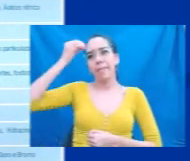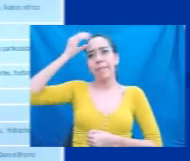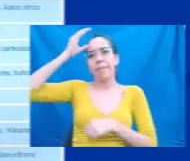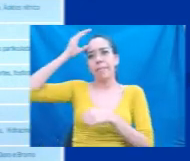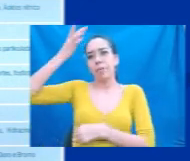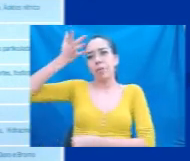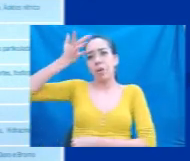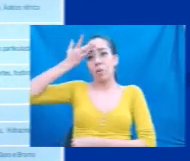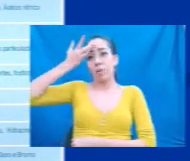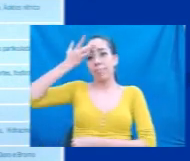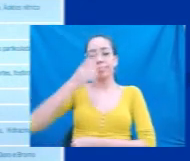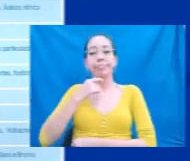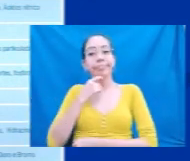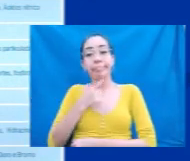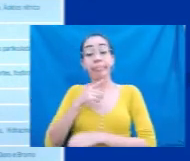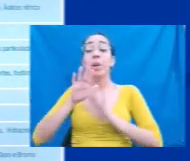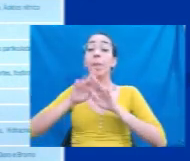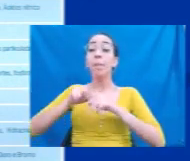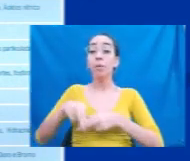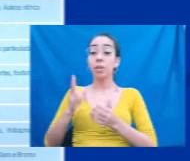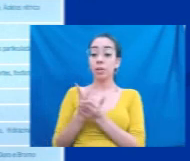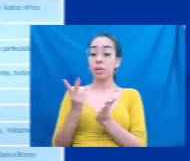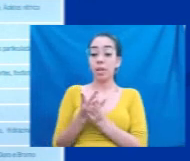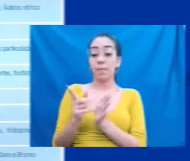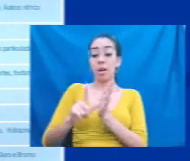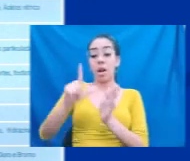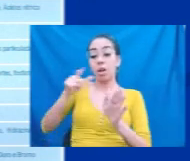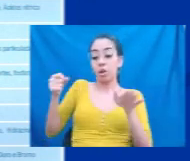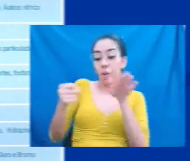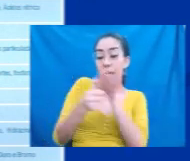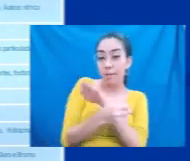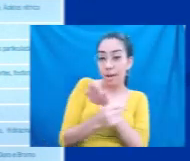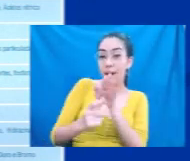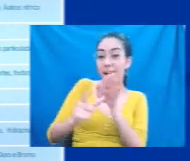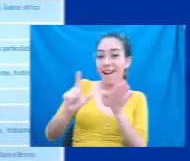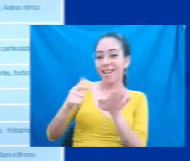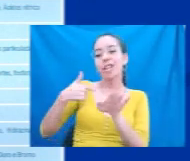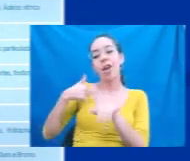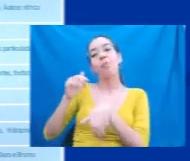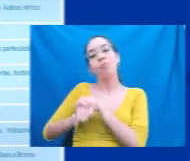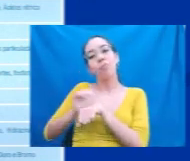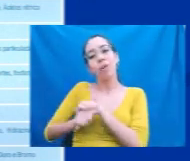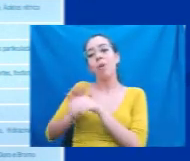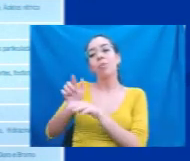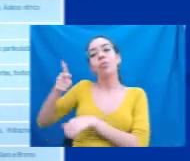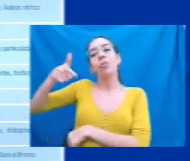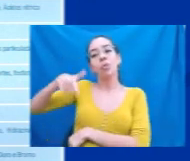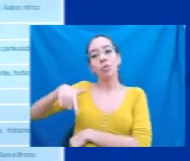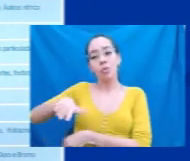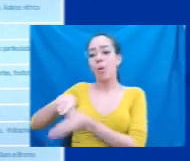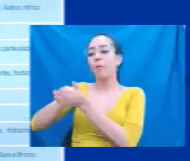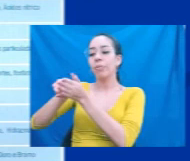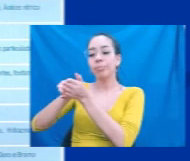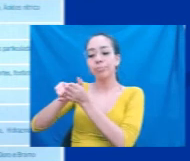essas substâncias, né, dentro da nossa realidade de laboratório, eu tenho que buscar essa informação. Eu tenho que saber qual é a